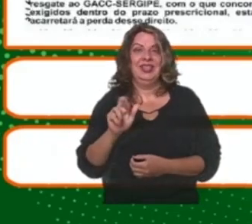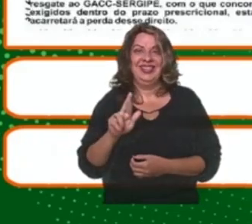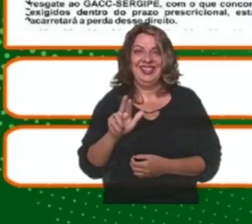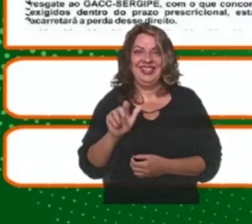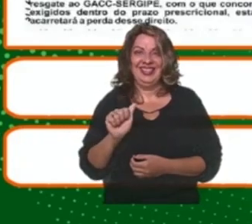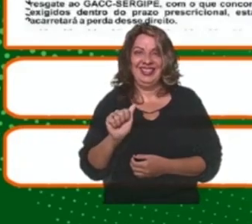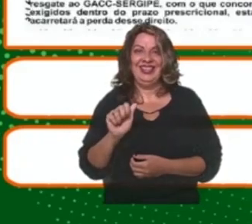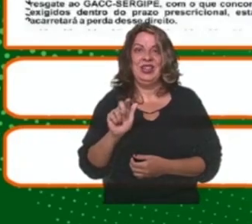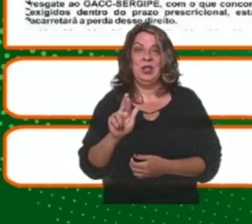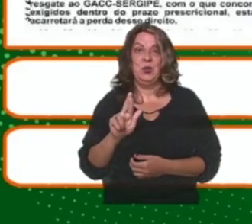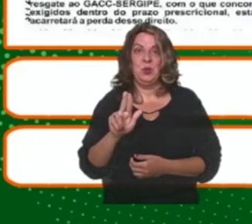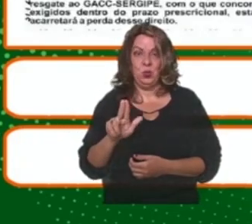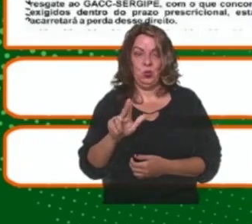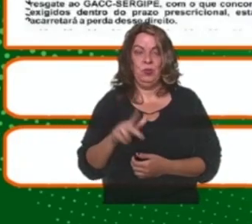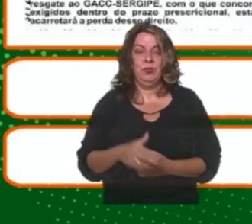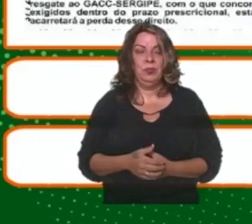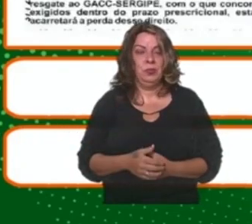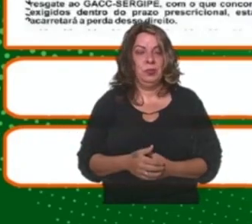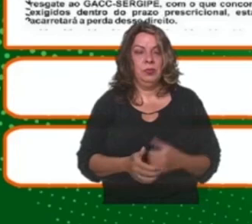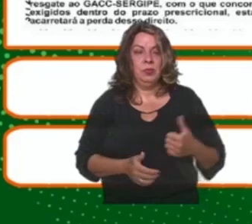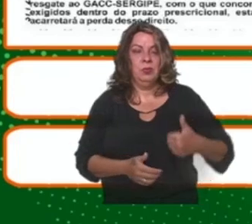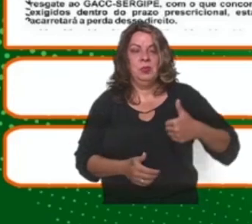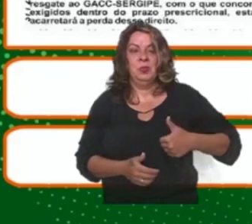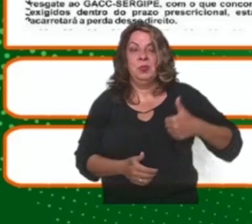aqui com mais um na tela em destaque,